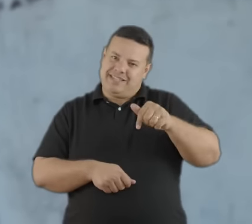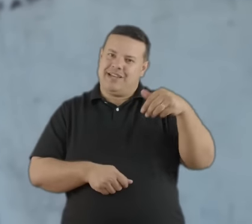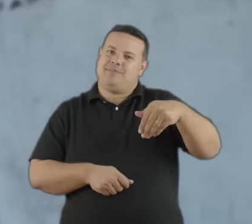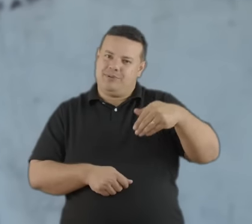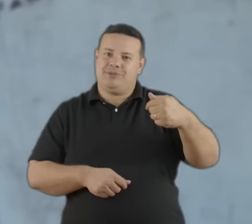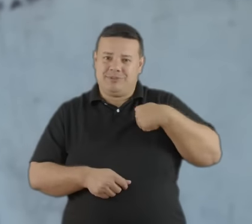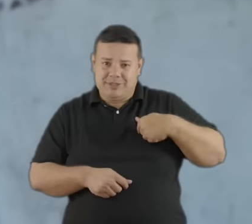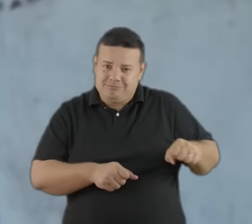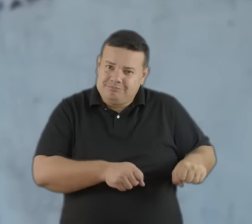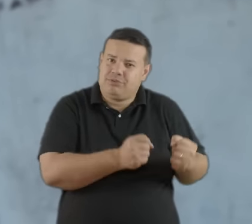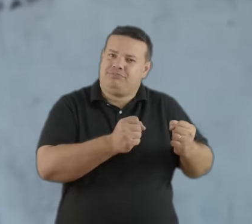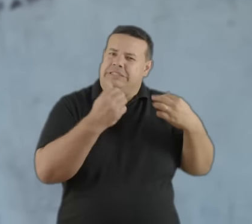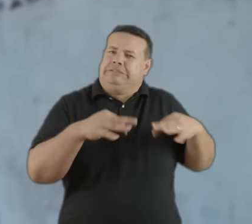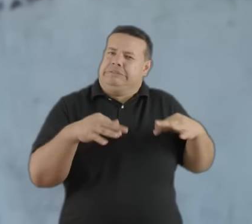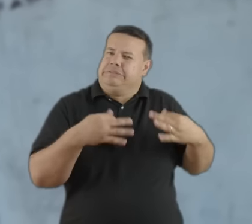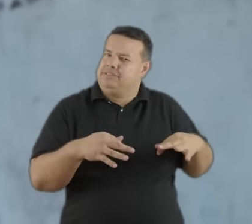Entrou